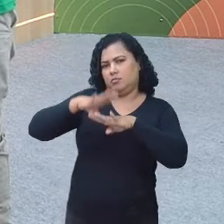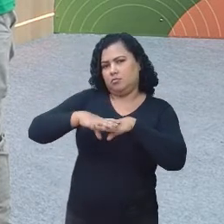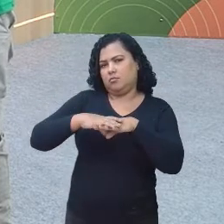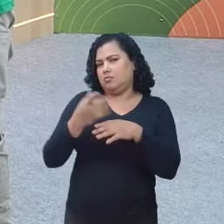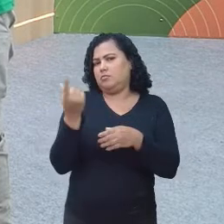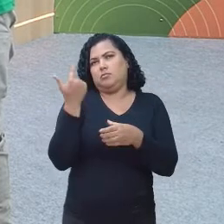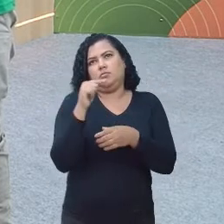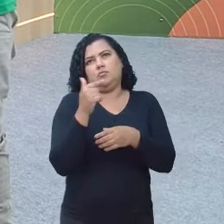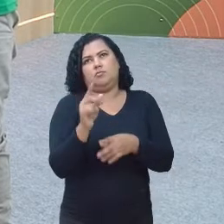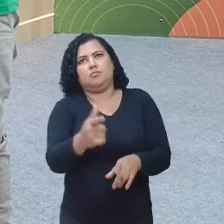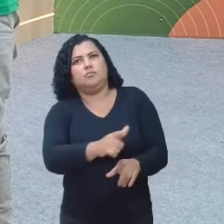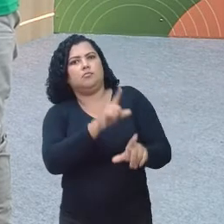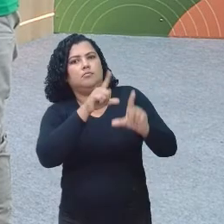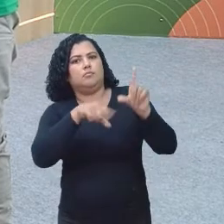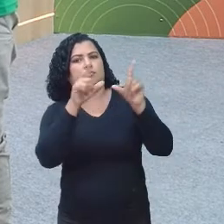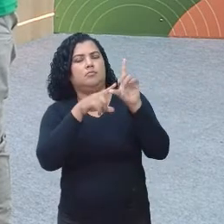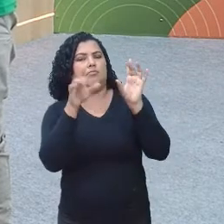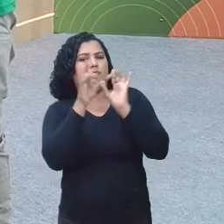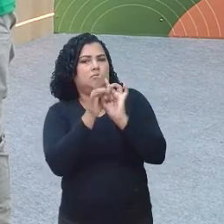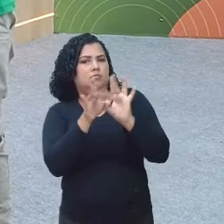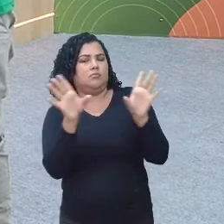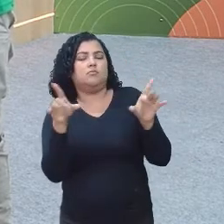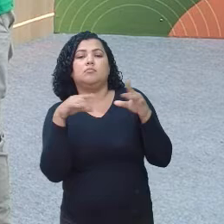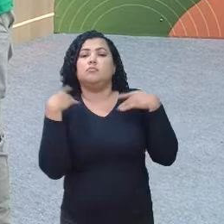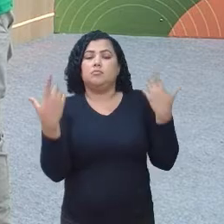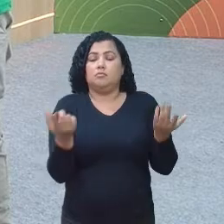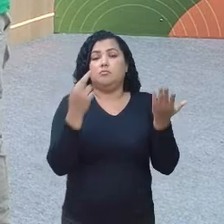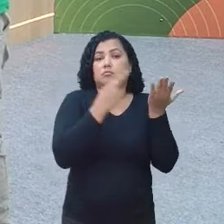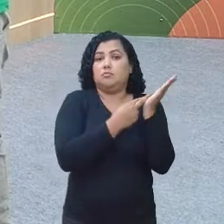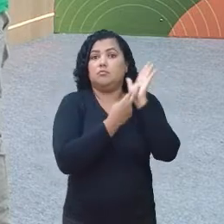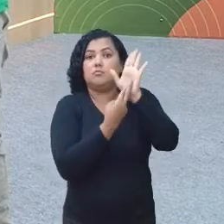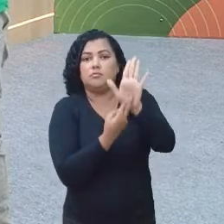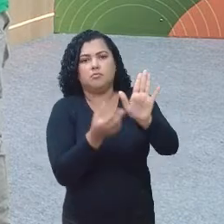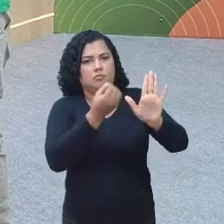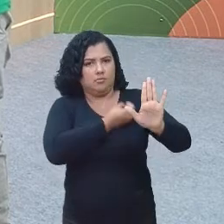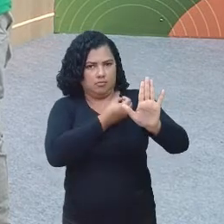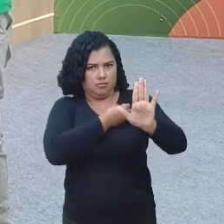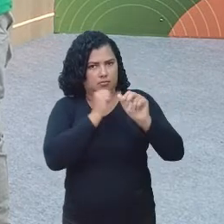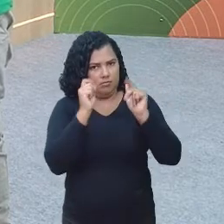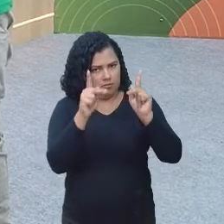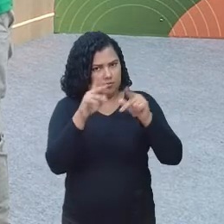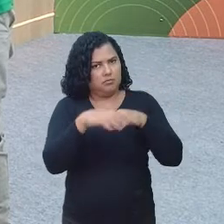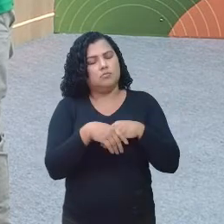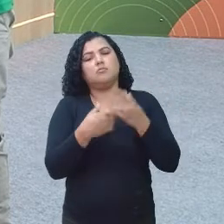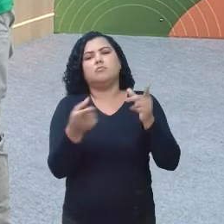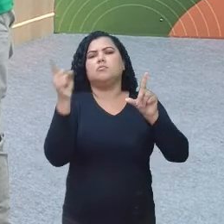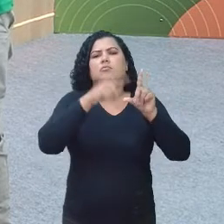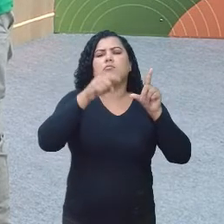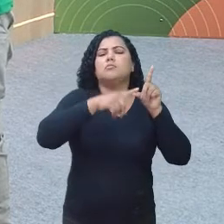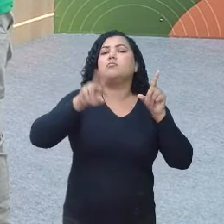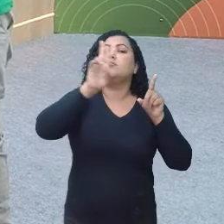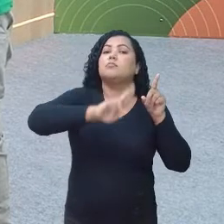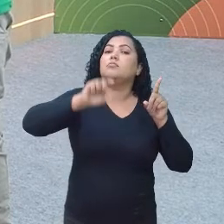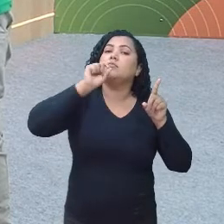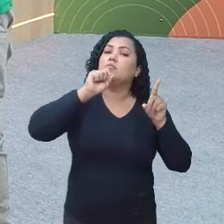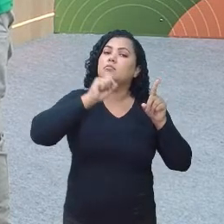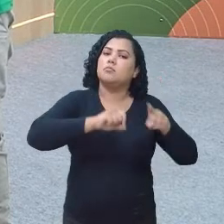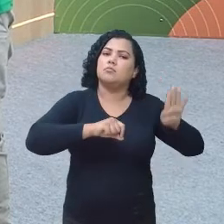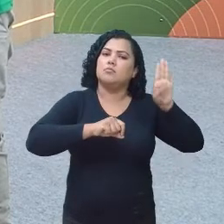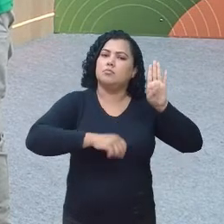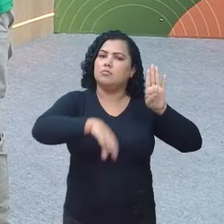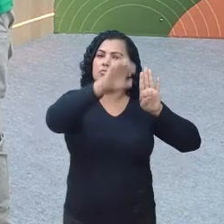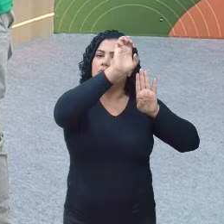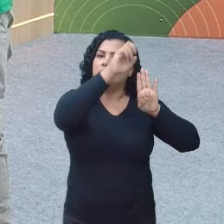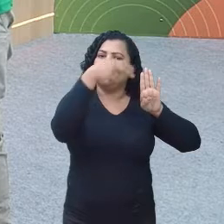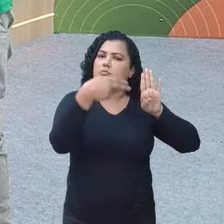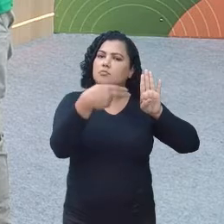A letra na matemática, ela está representando alguma coisa, tá certo? E as letras que eu utilizei aí foi para